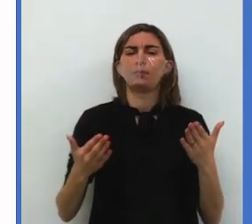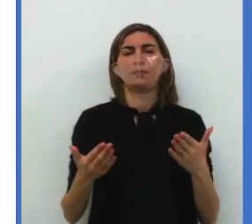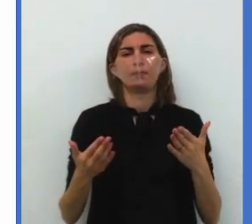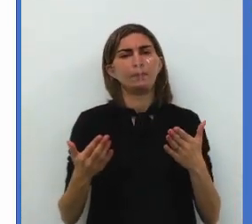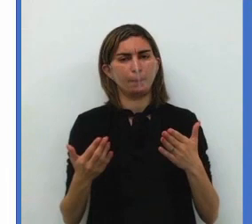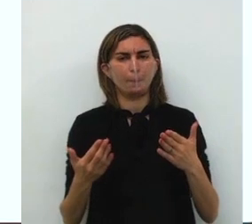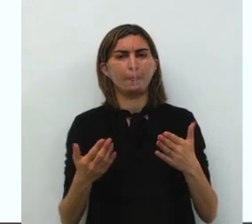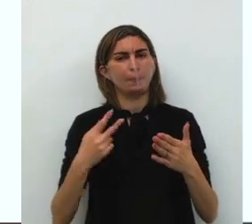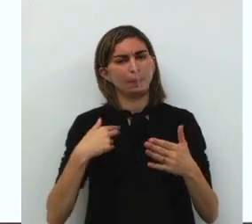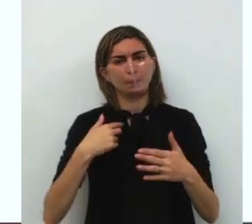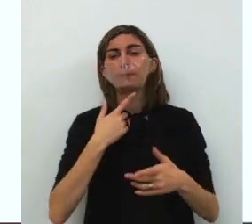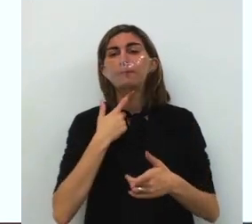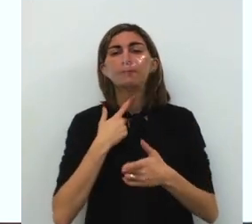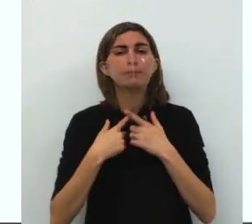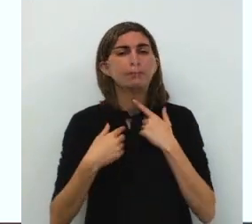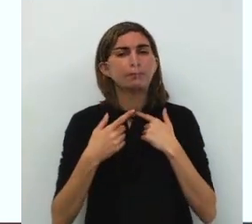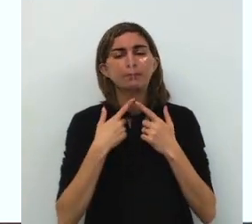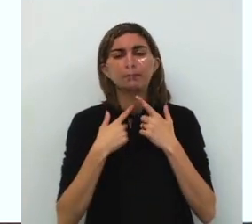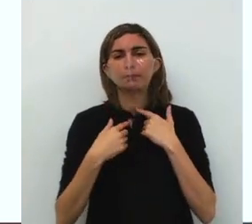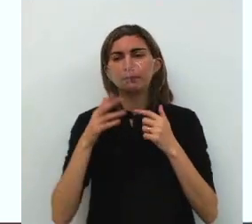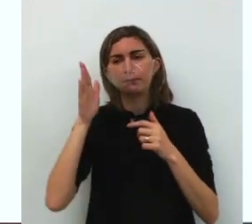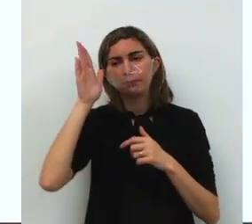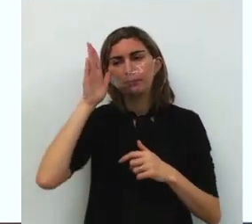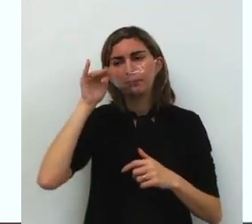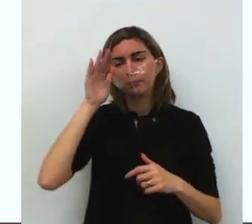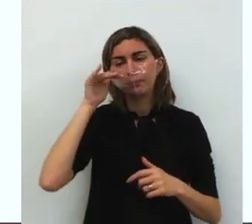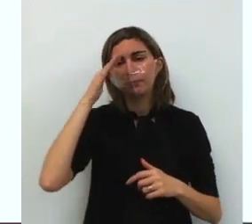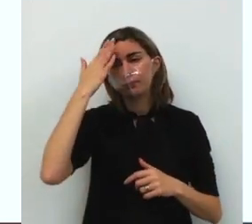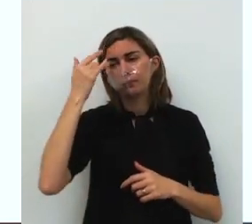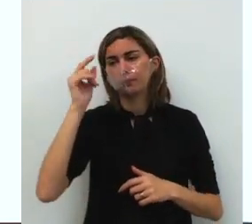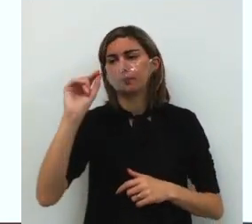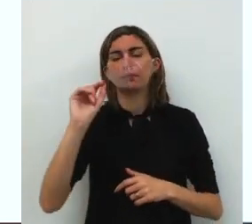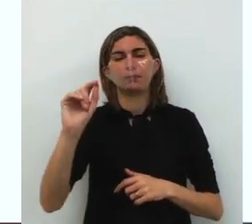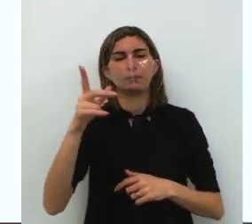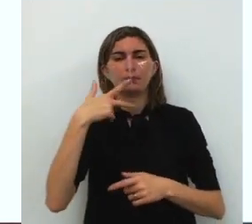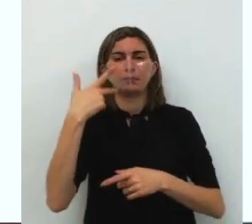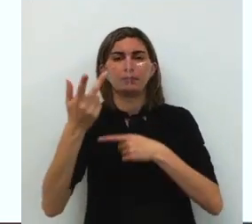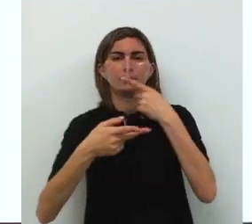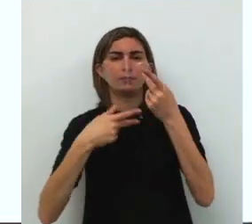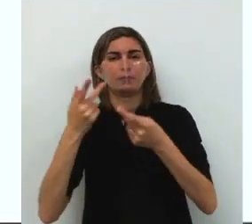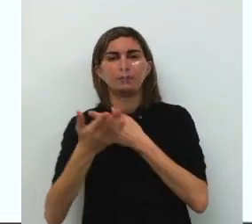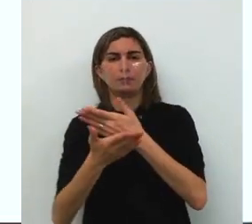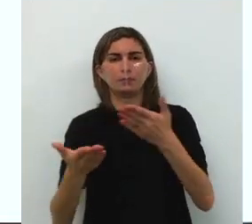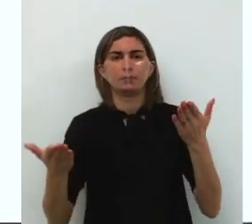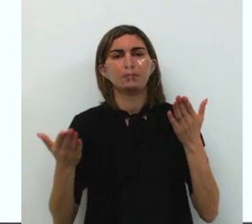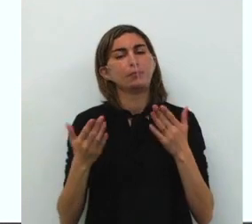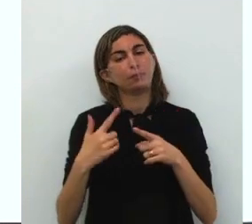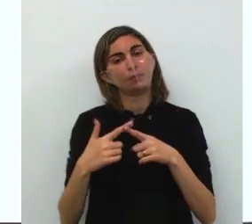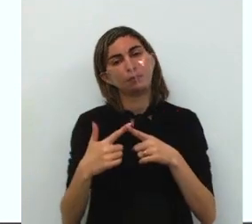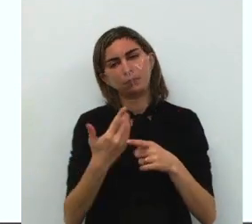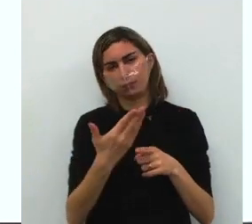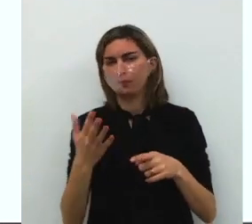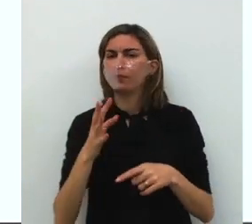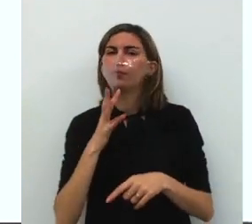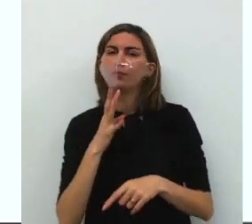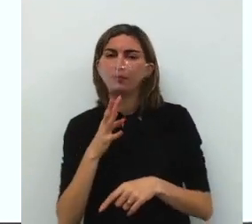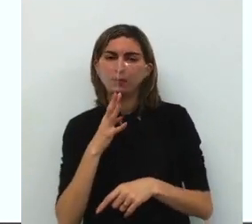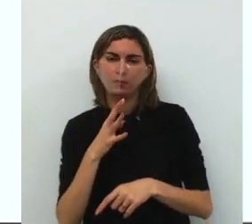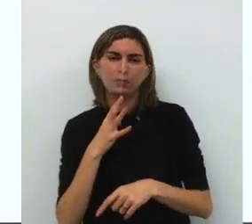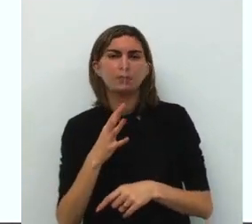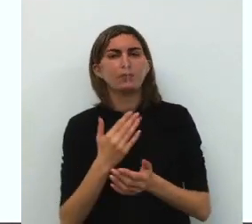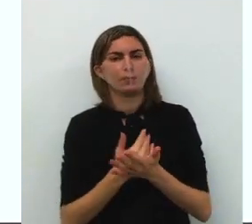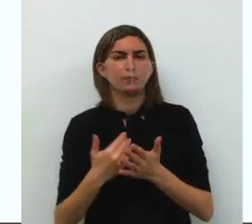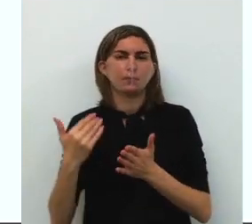quê? Sedento, morto de curiosidade para saber o que é que vai ser dito ali. Por quê? Você quer